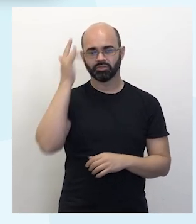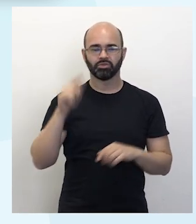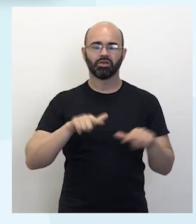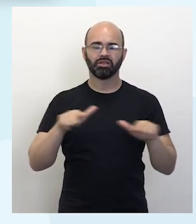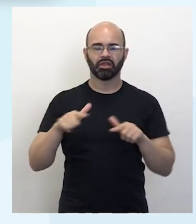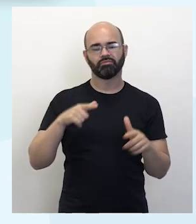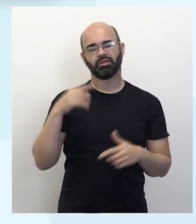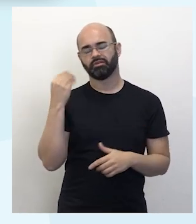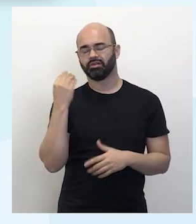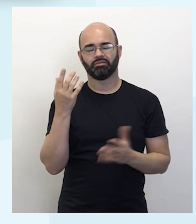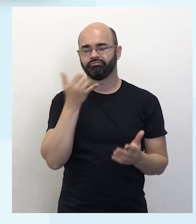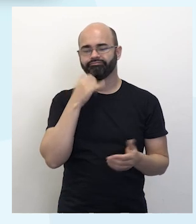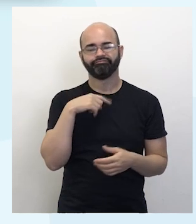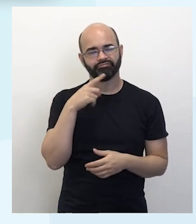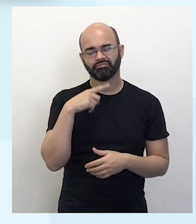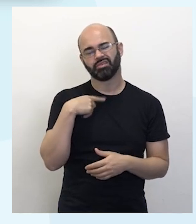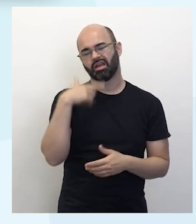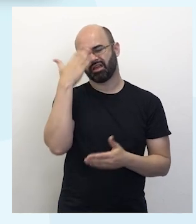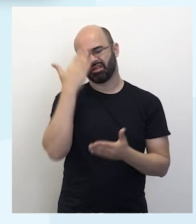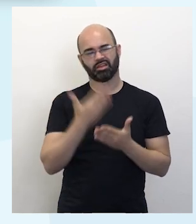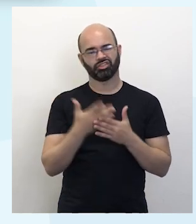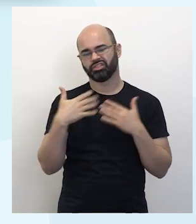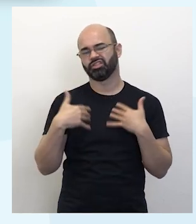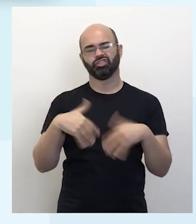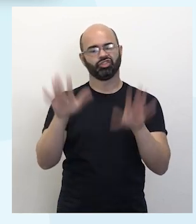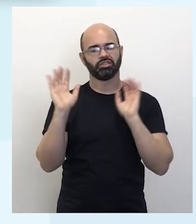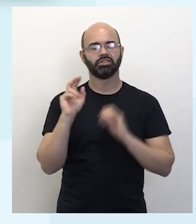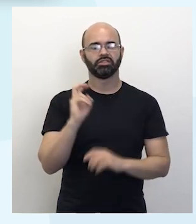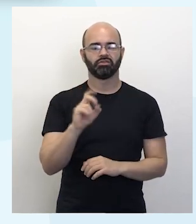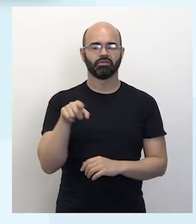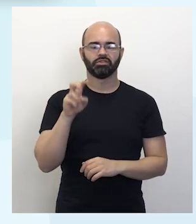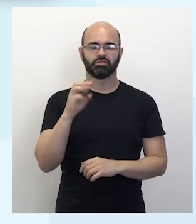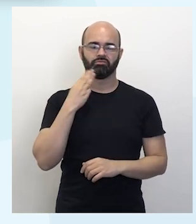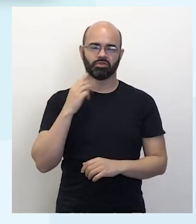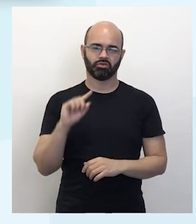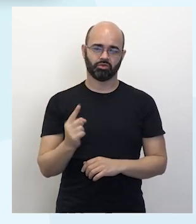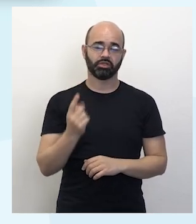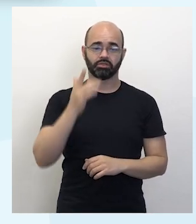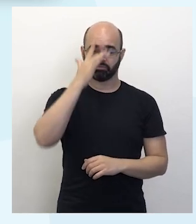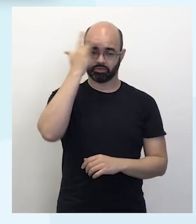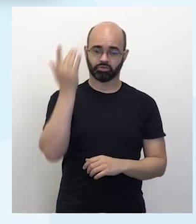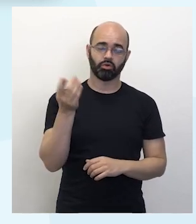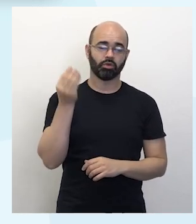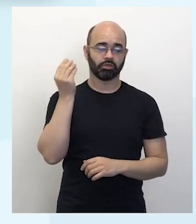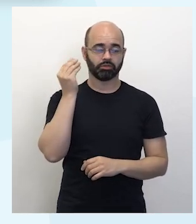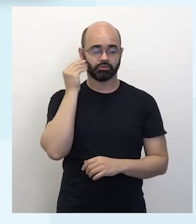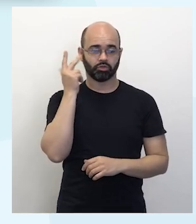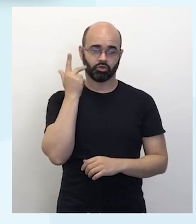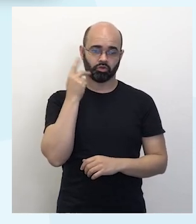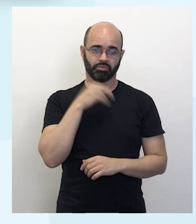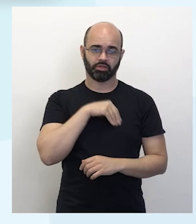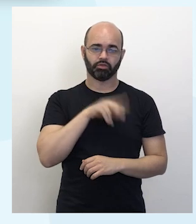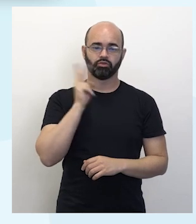5,5 milhões de pessoas. E o rendimento médio do brasileiro é de R$